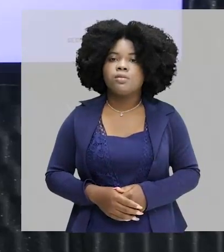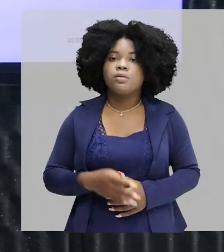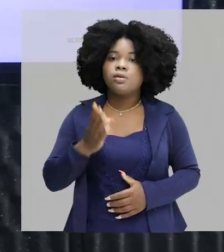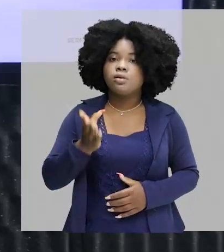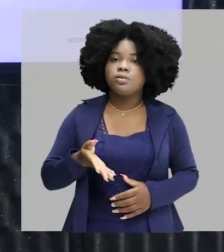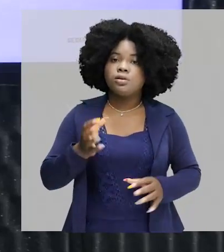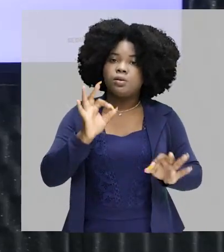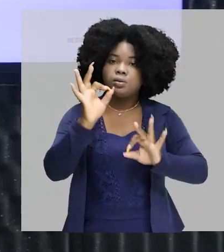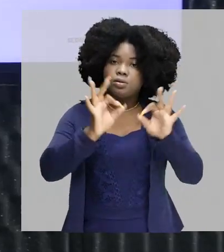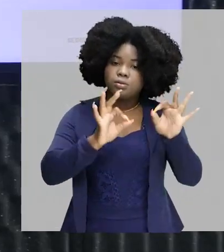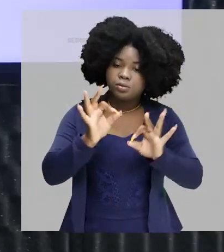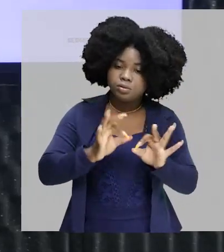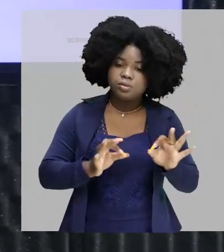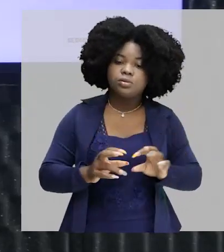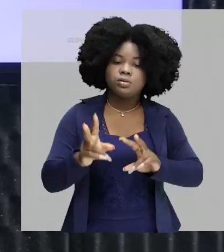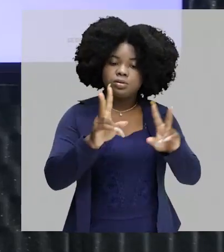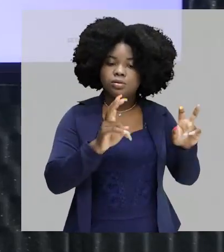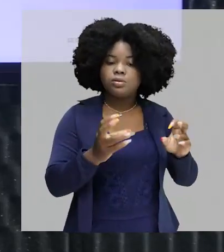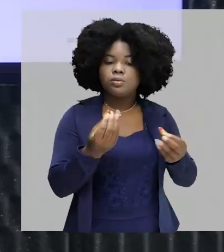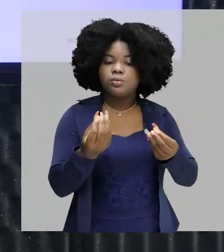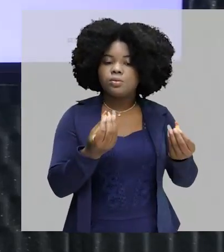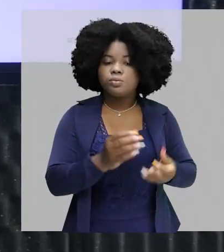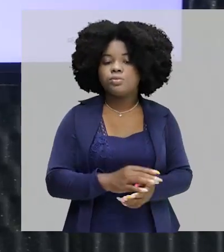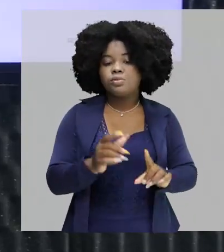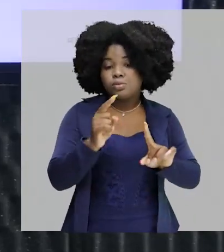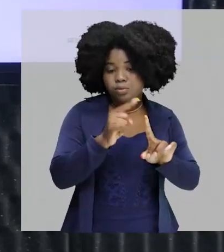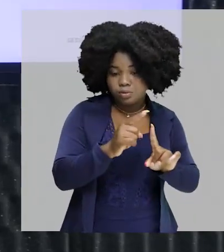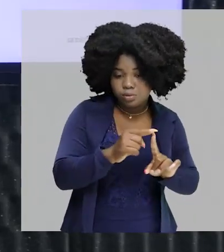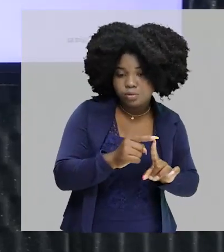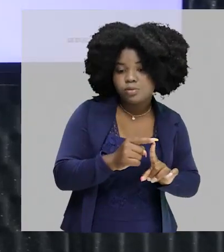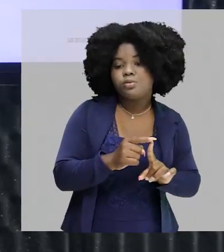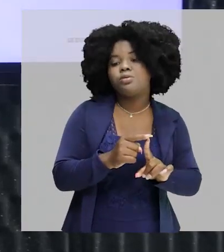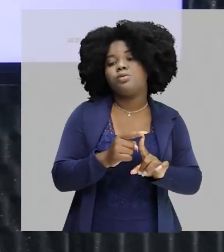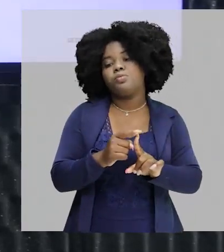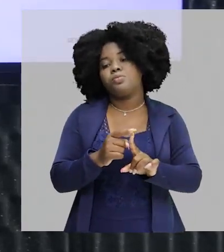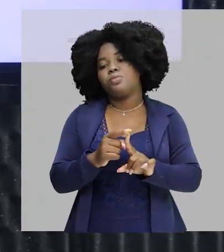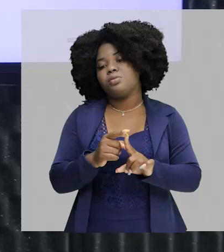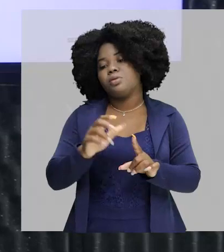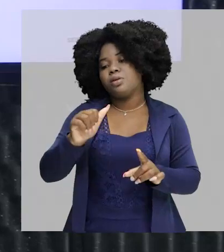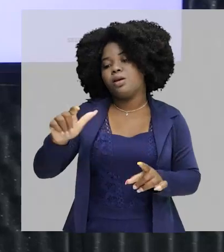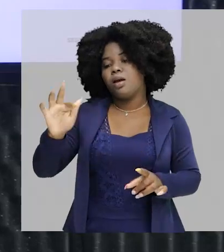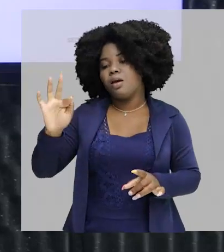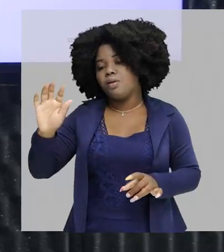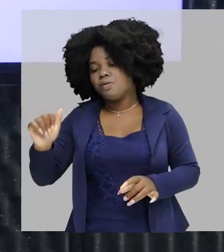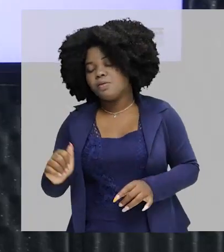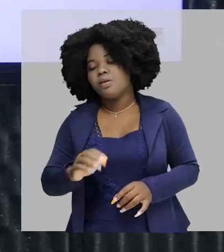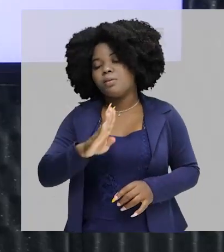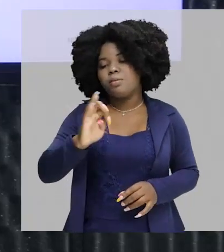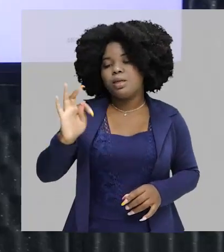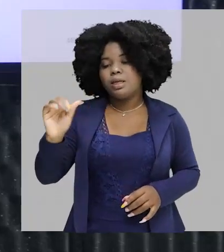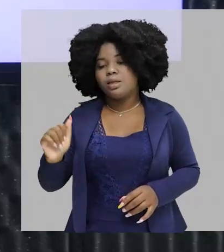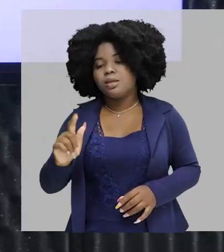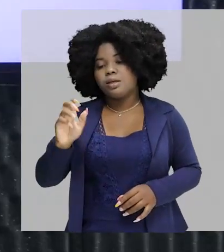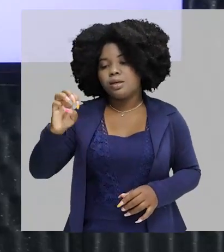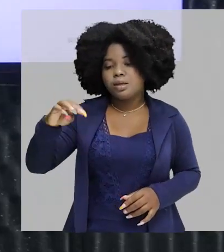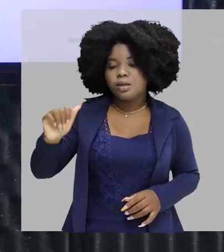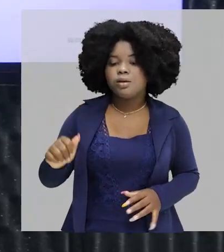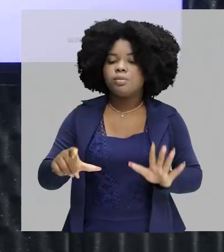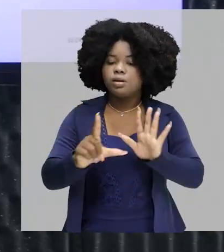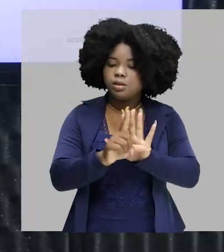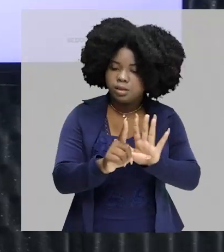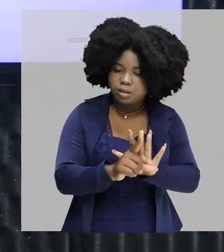como tipos de radiação, tipos de partículas, alfa, beta, gama, as leis